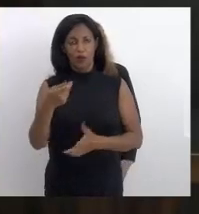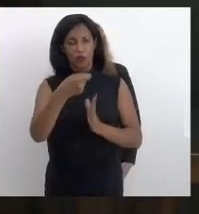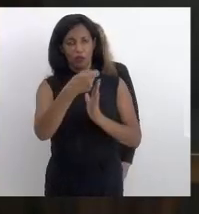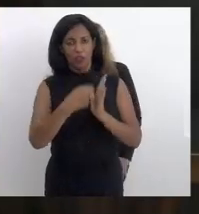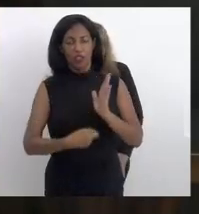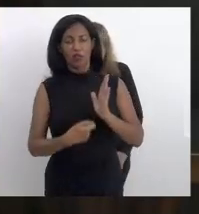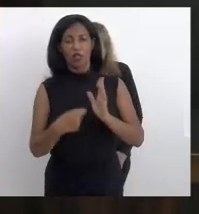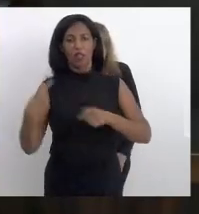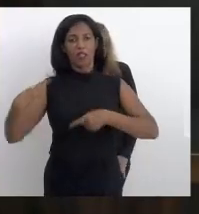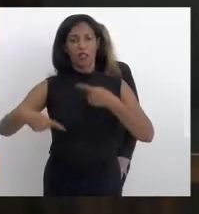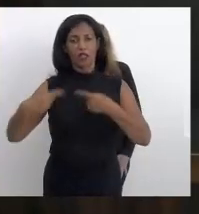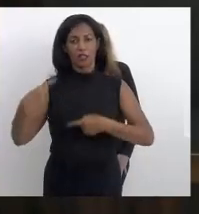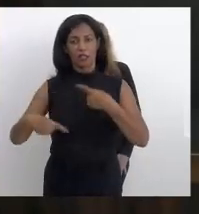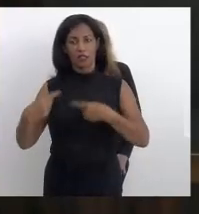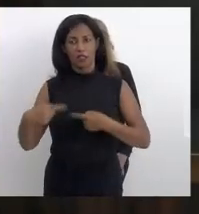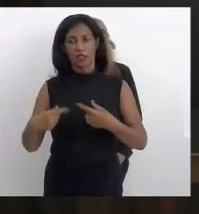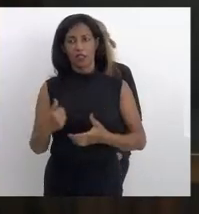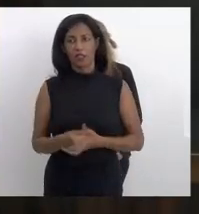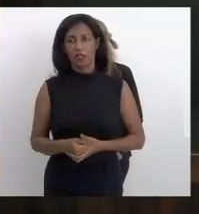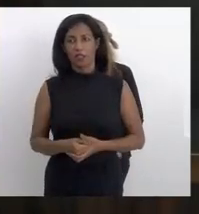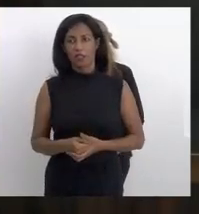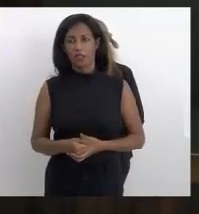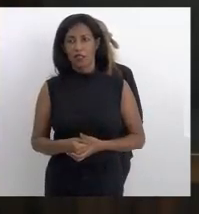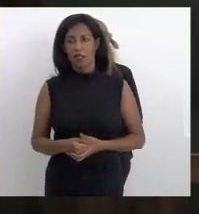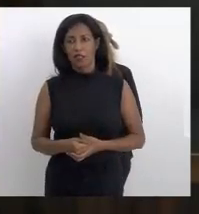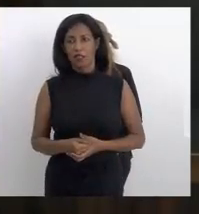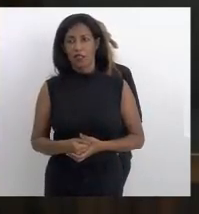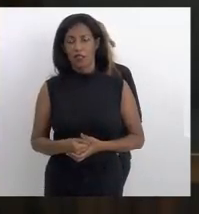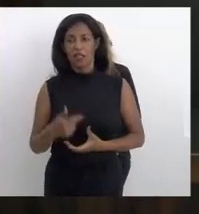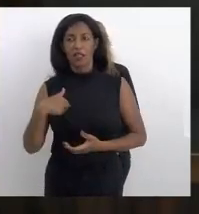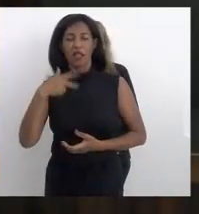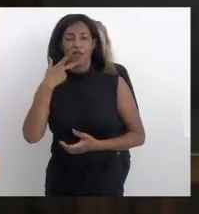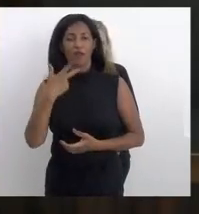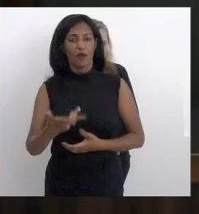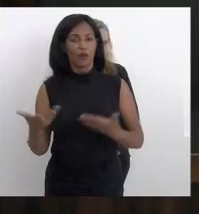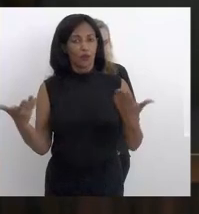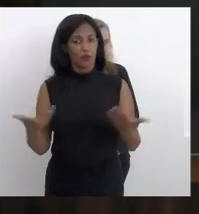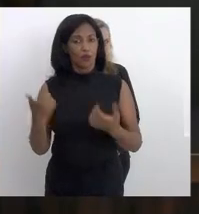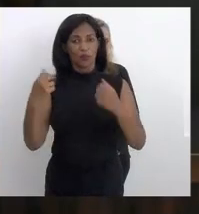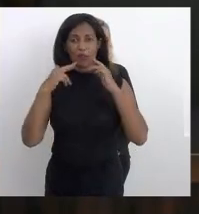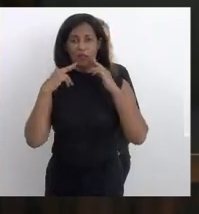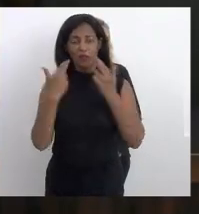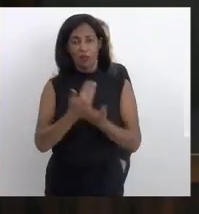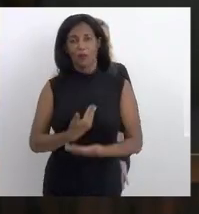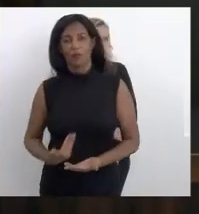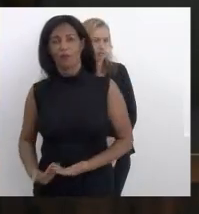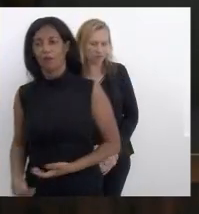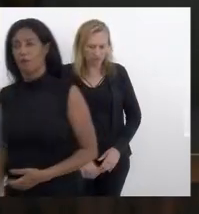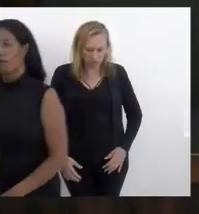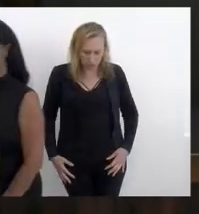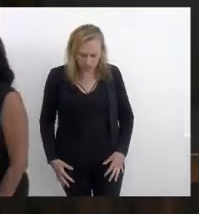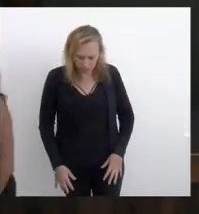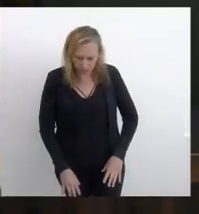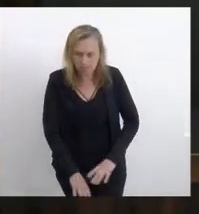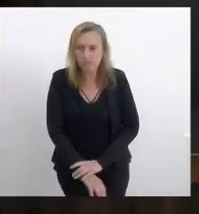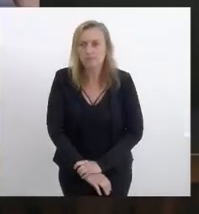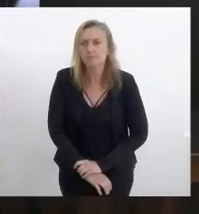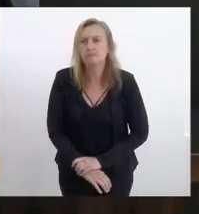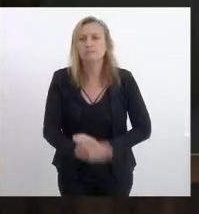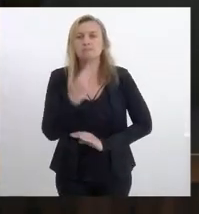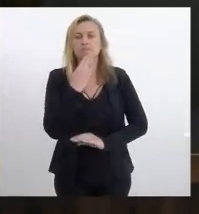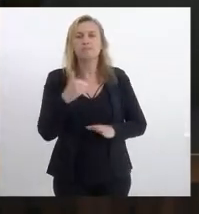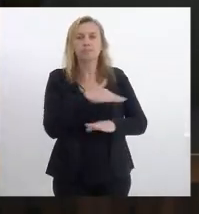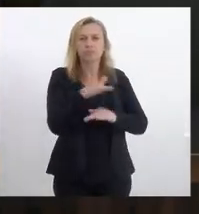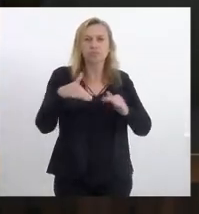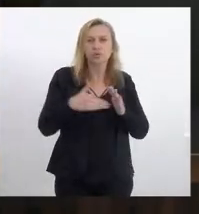outros debates não abrir a mesma inscrição para quem falou hoje não conseguiu audiência pública ela quarta-feira não quero pedir a